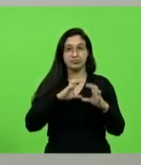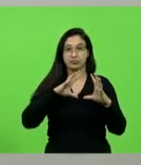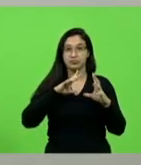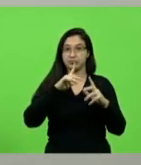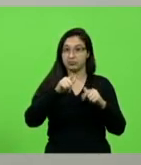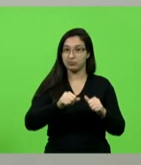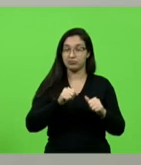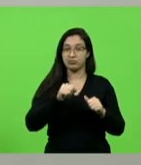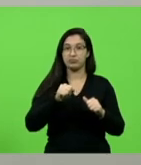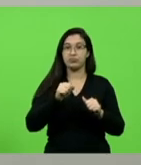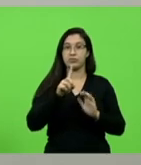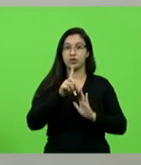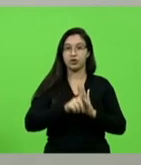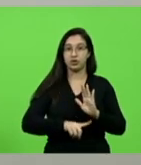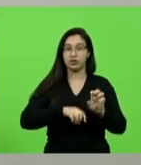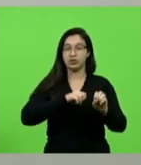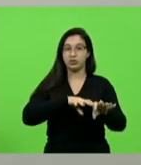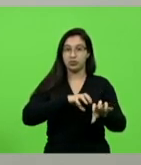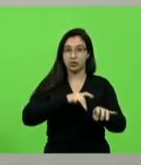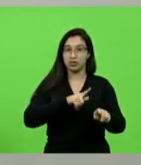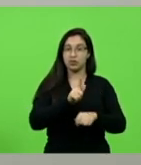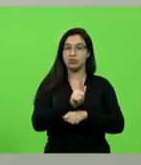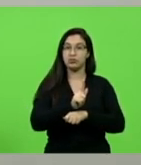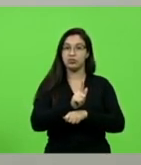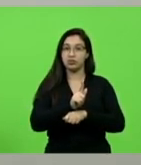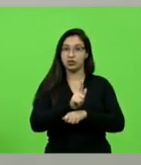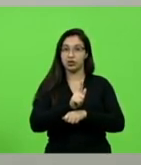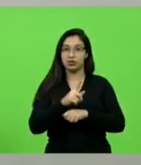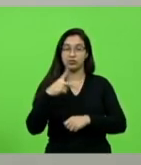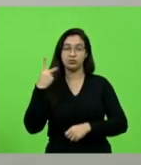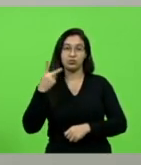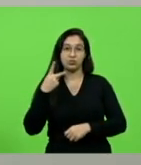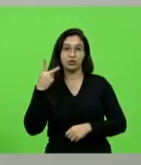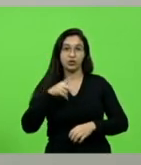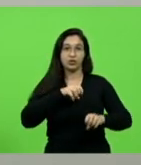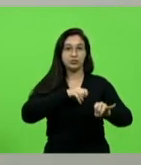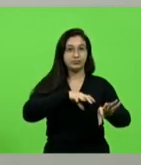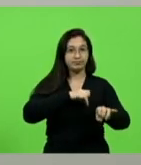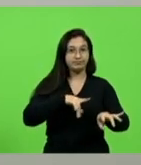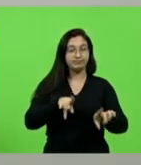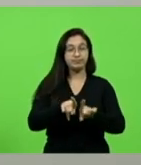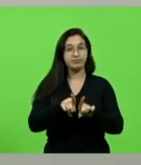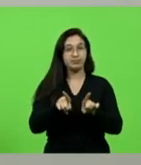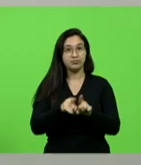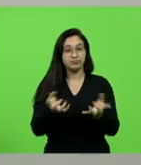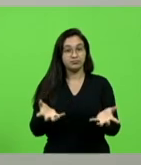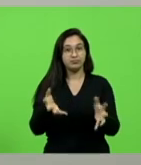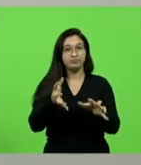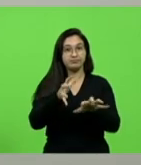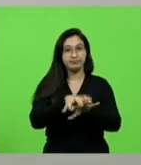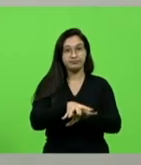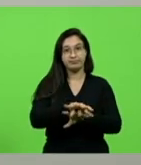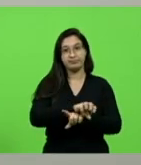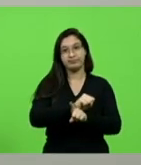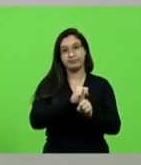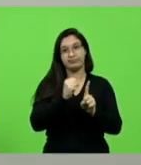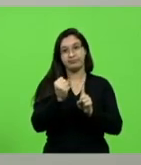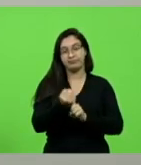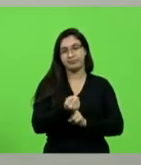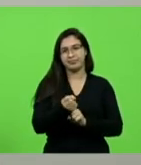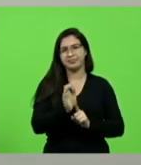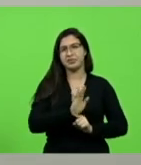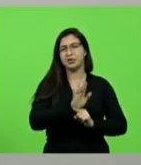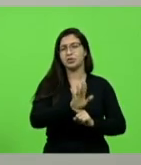educação, da gestão democrática das políticas educacionais e, principalmente, da inclusão social. Isso faz com que a gente passe